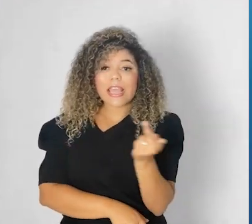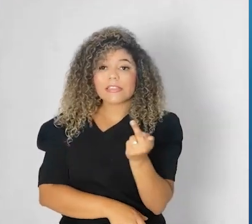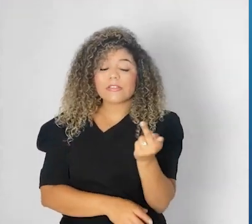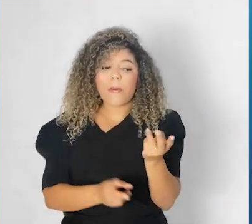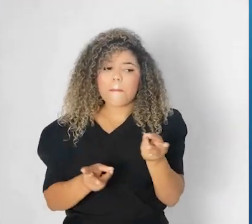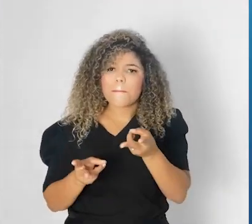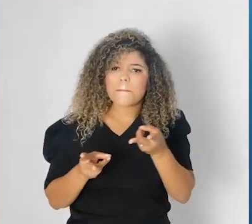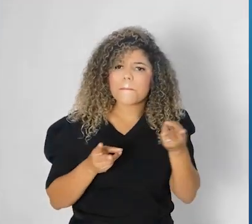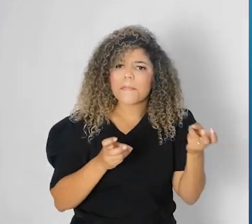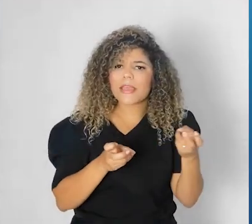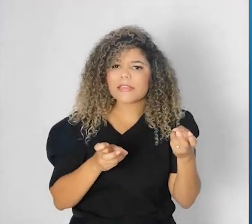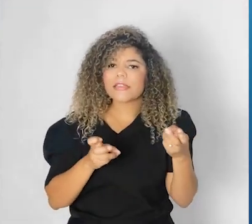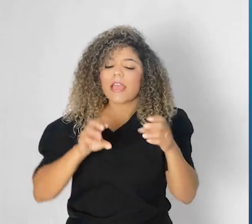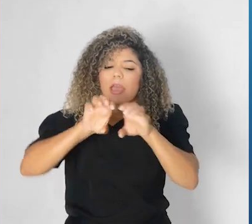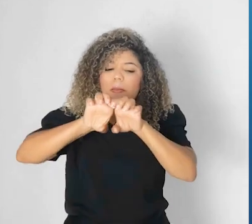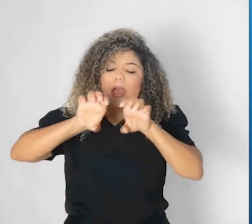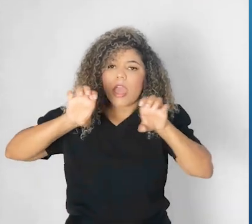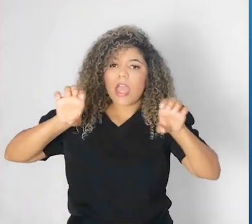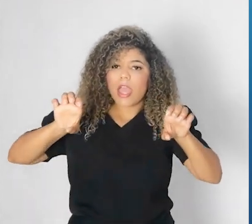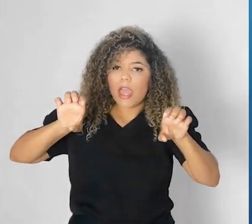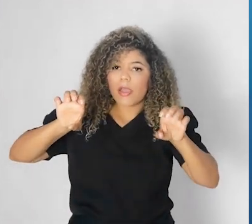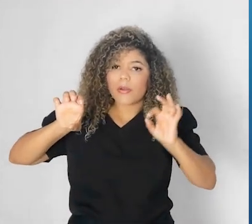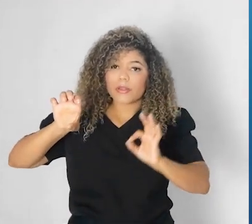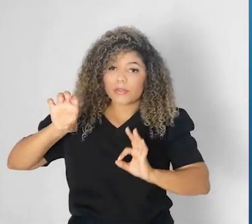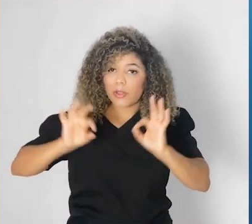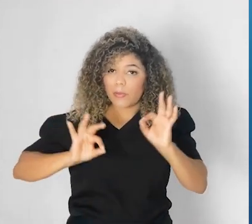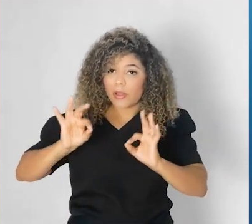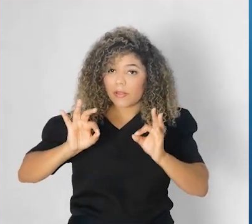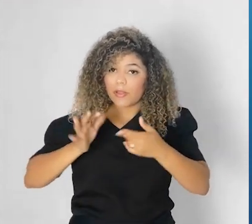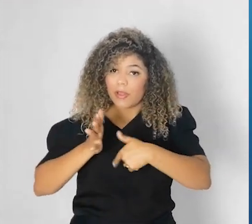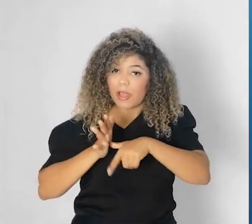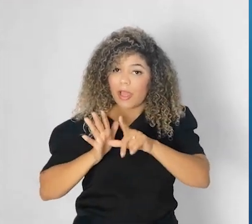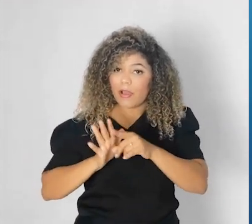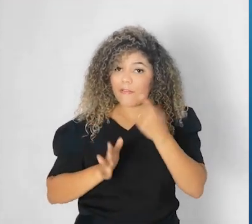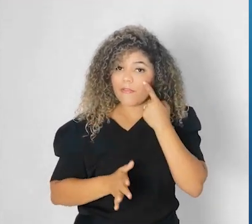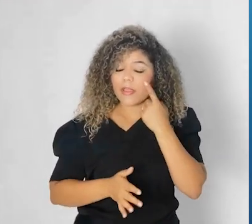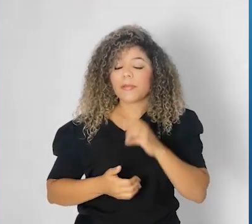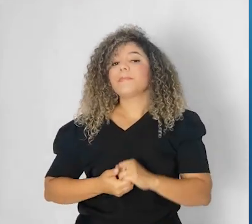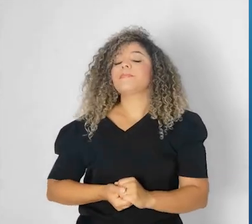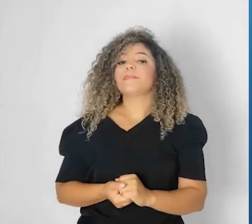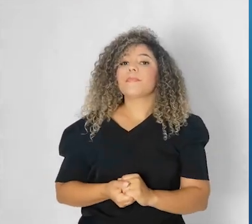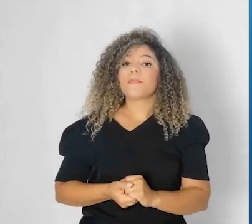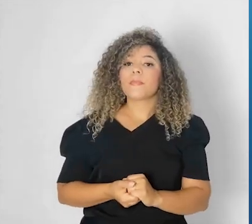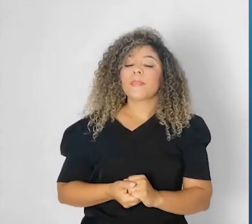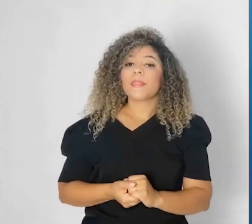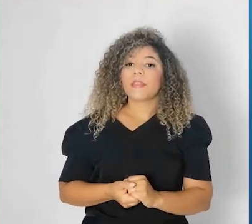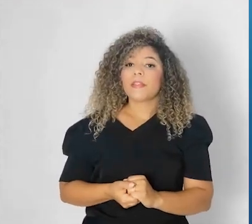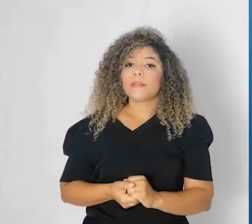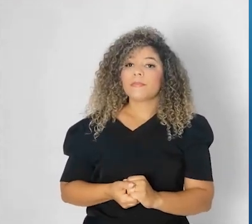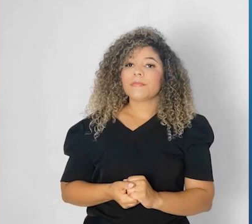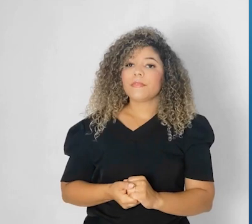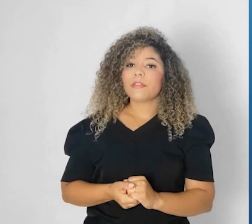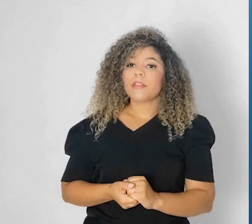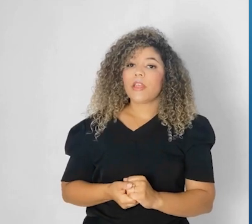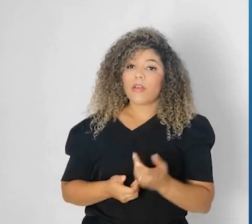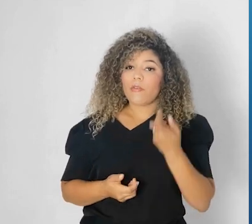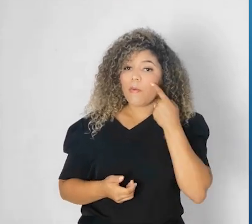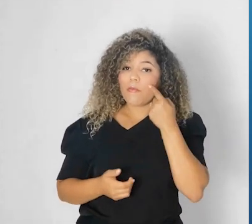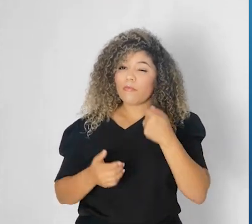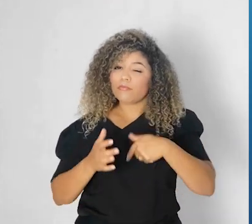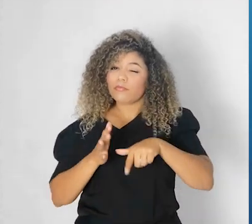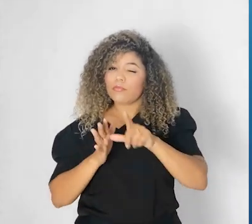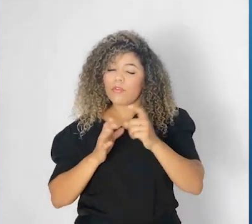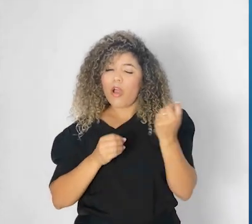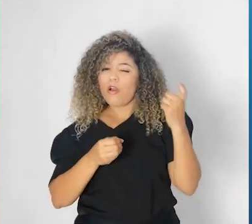verificam a equação que você escreveu. Olha só, vamos voltar aqui para a gente pegar a nossa equação de